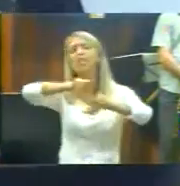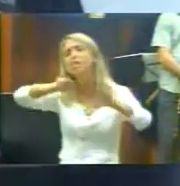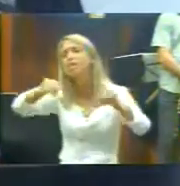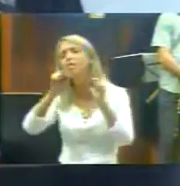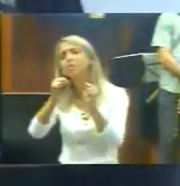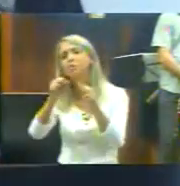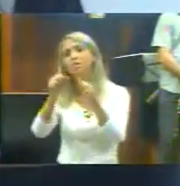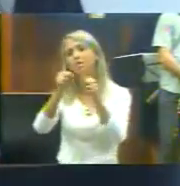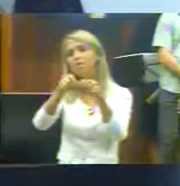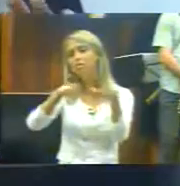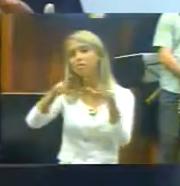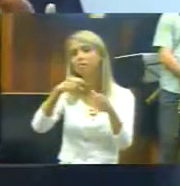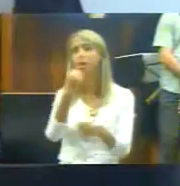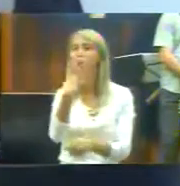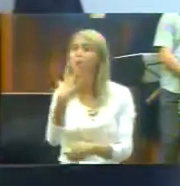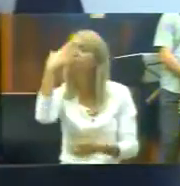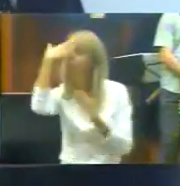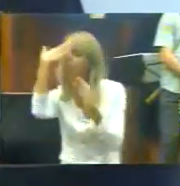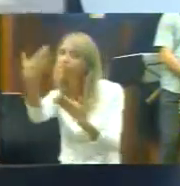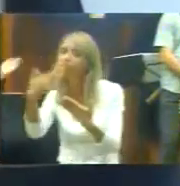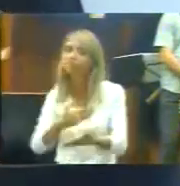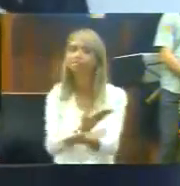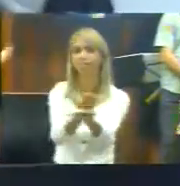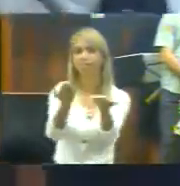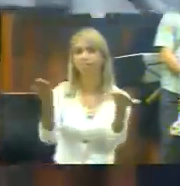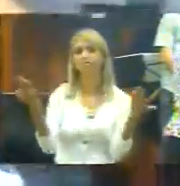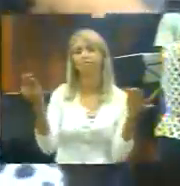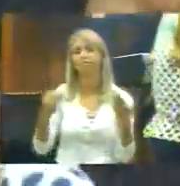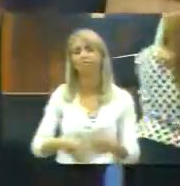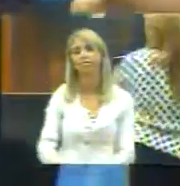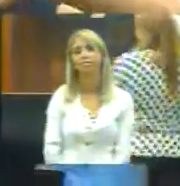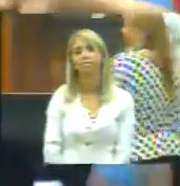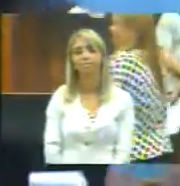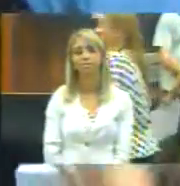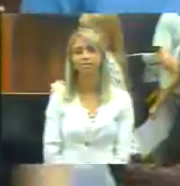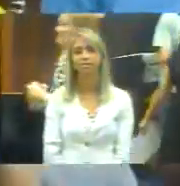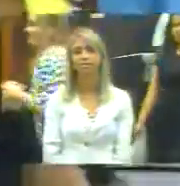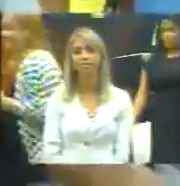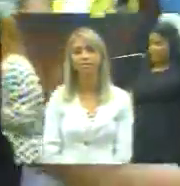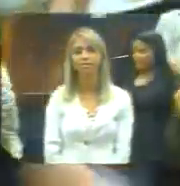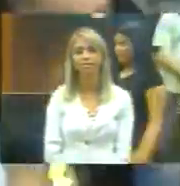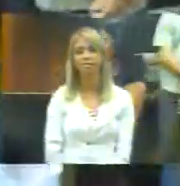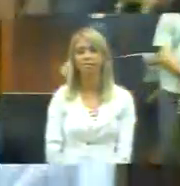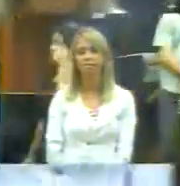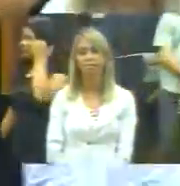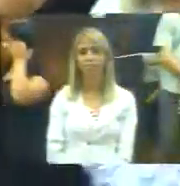benefícios para a nossa cidade. Obrigada a todos.